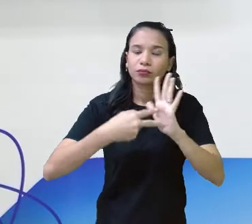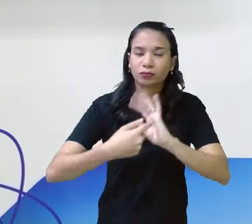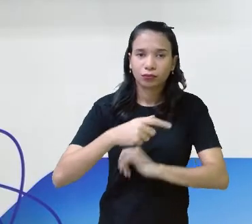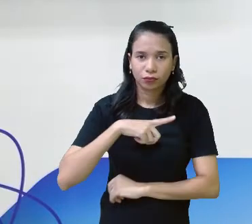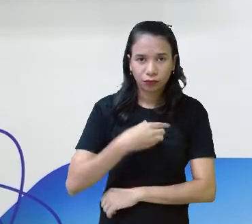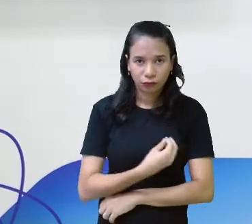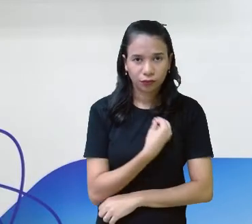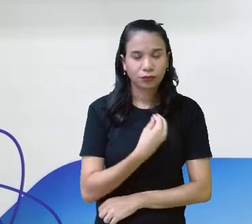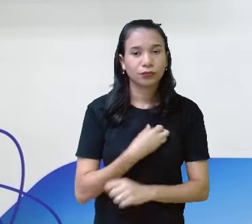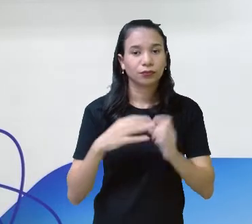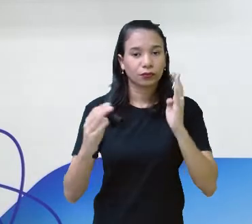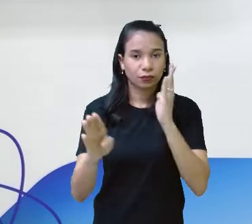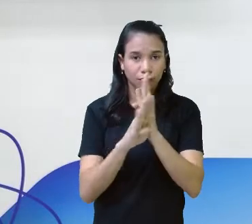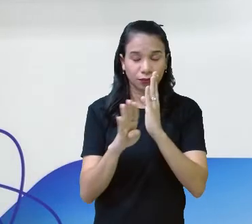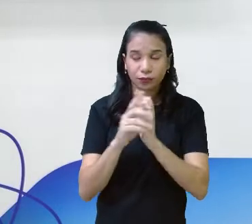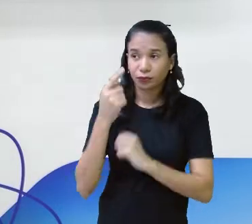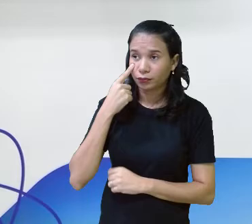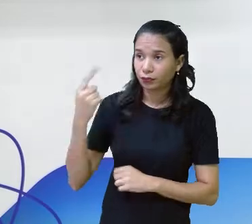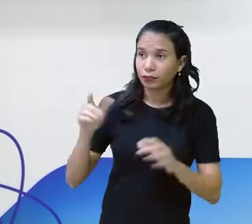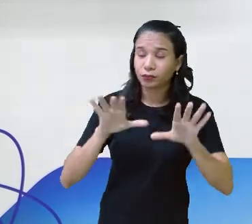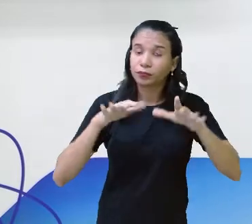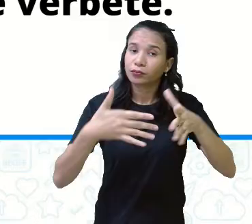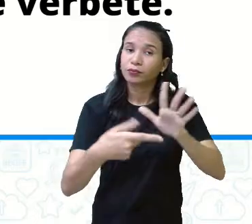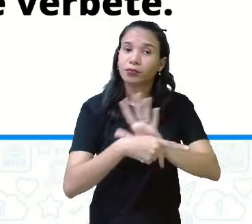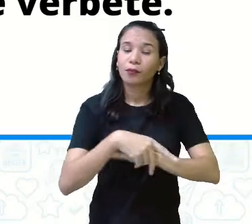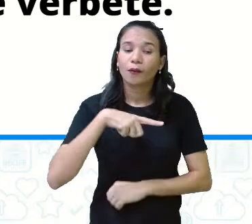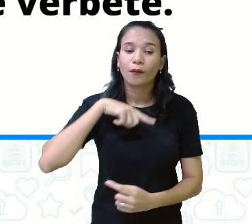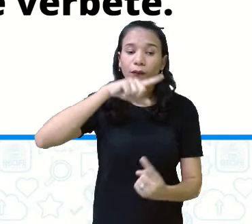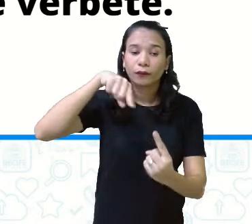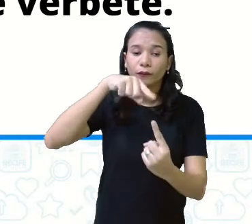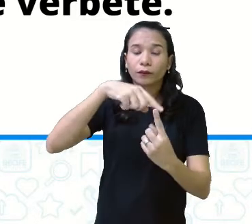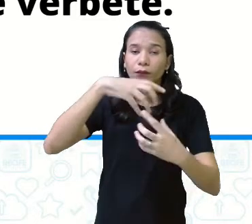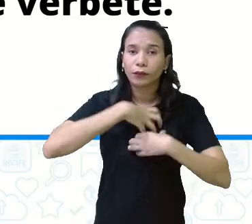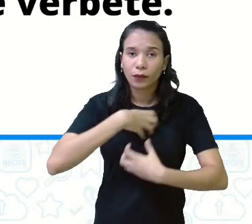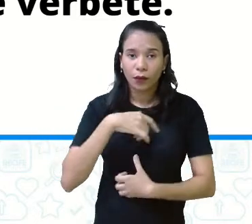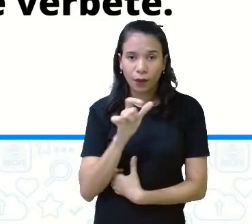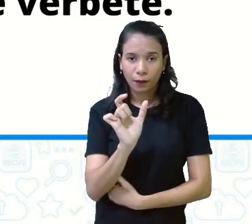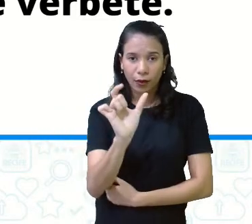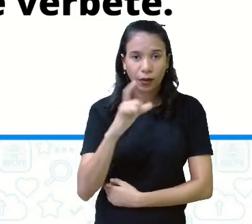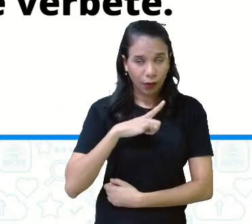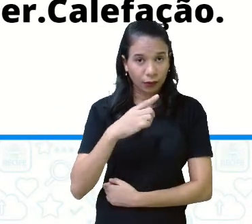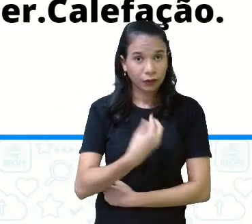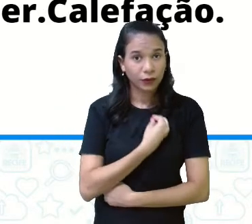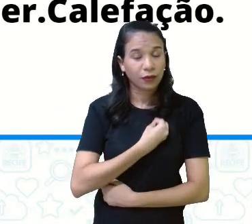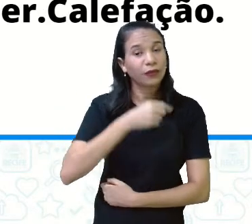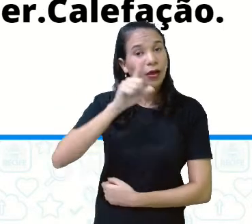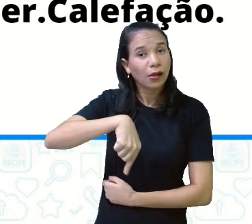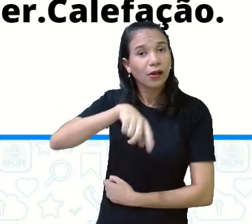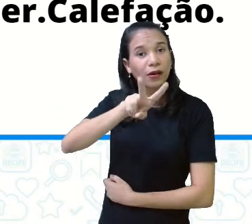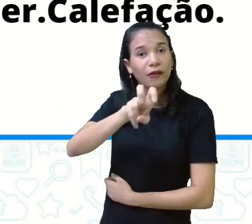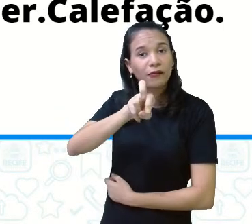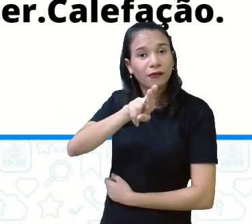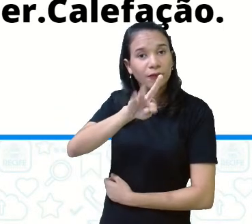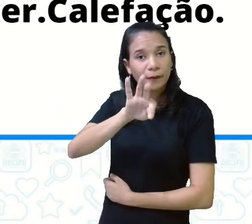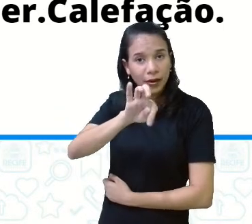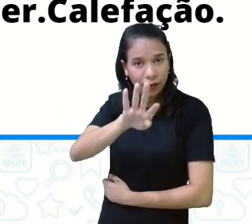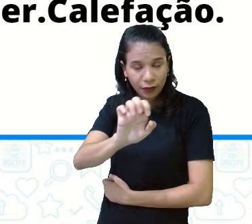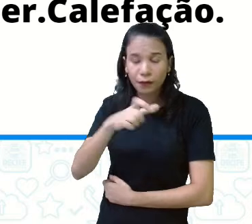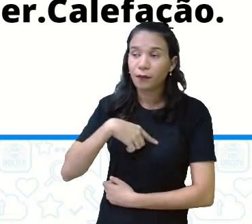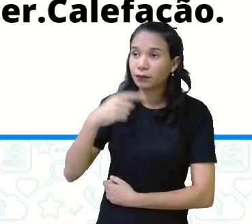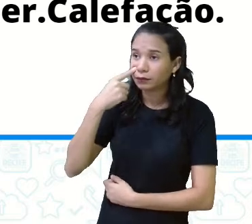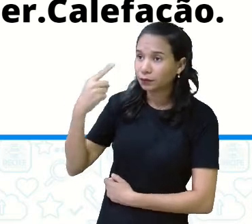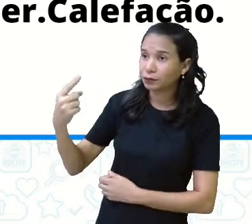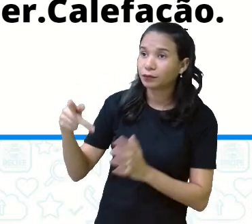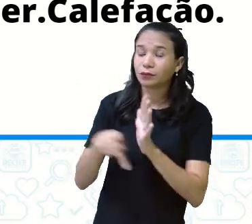pode encontrar. O conjunto de sentidos que uma palavra possui é verbete. Vamos voltar. Viram aqui